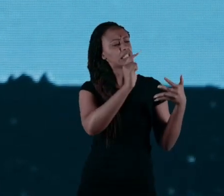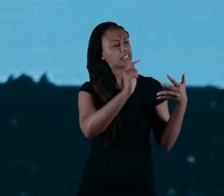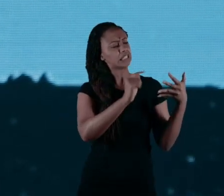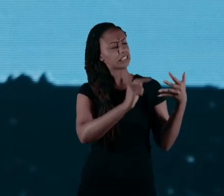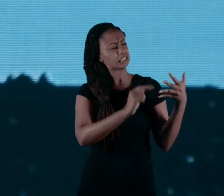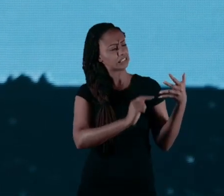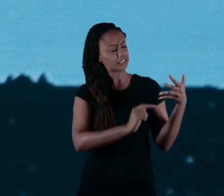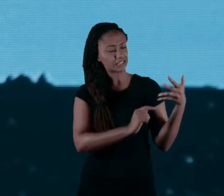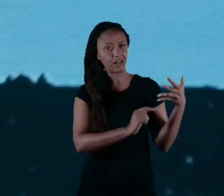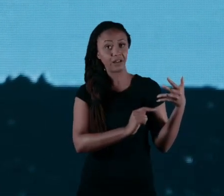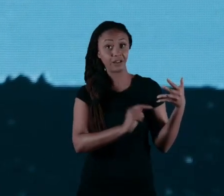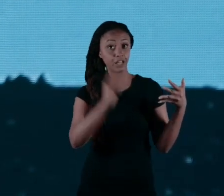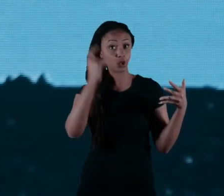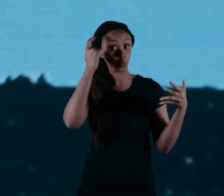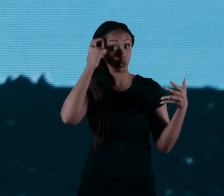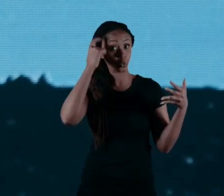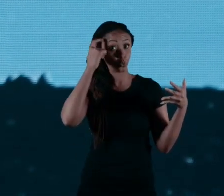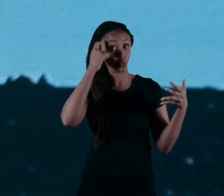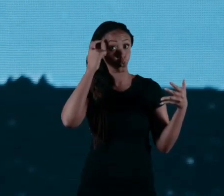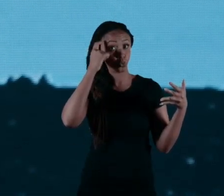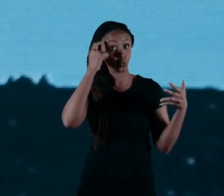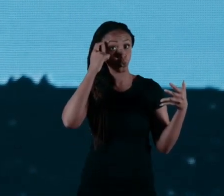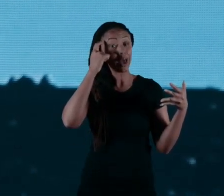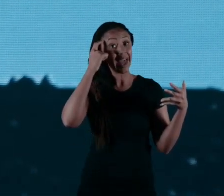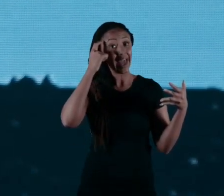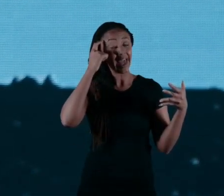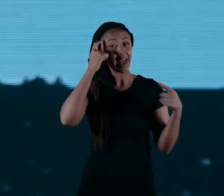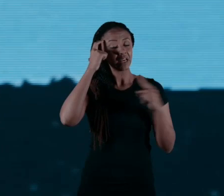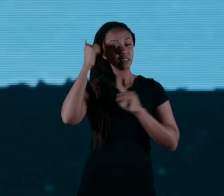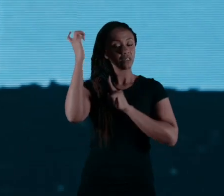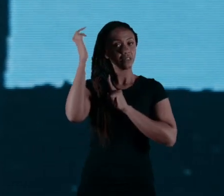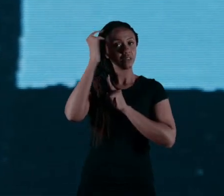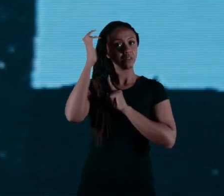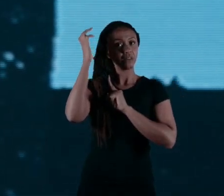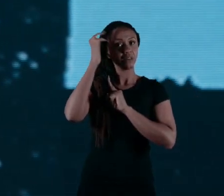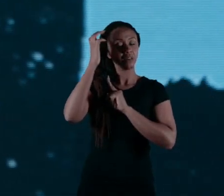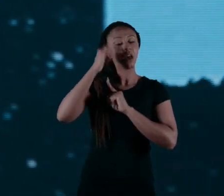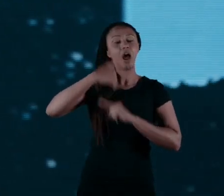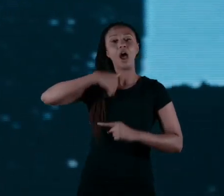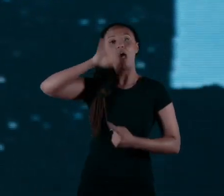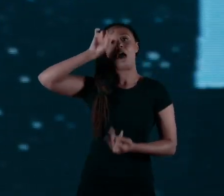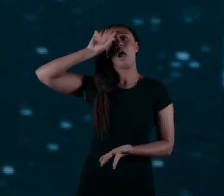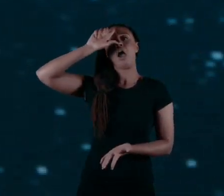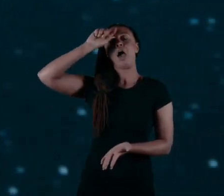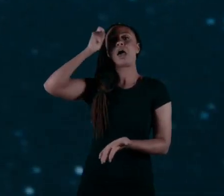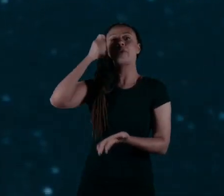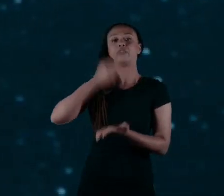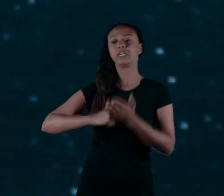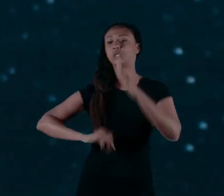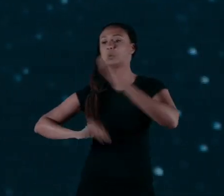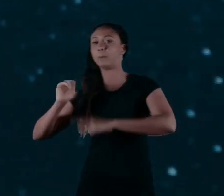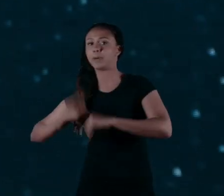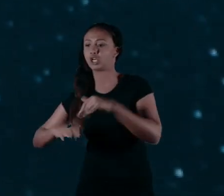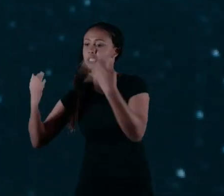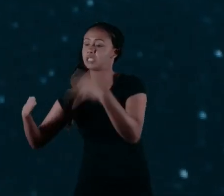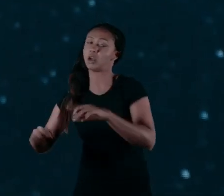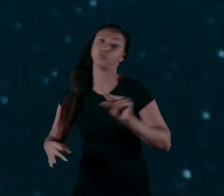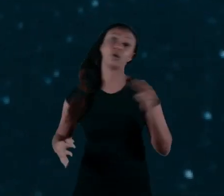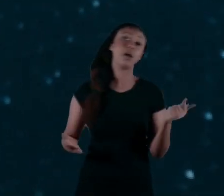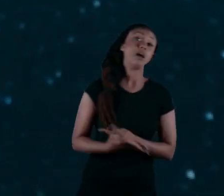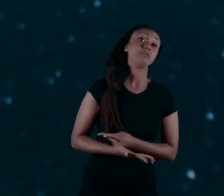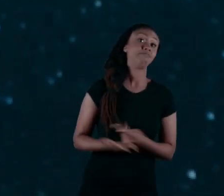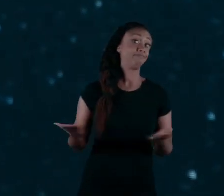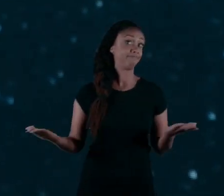atitudes mentais é que provocam a decisão do indivíduo fazer o que é certo.